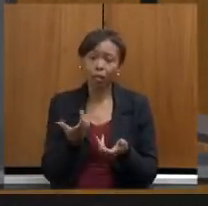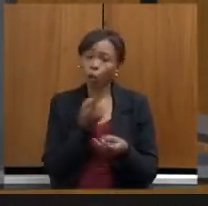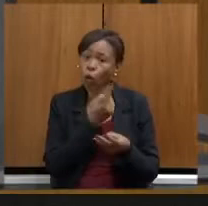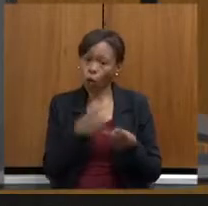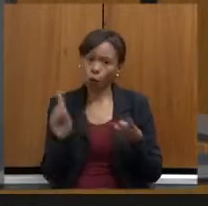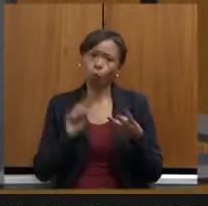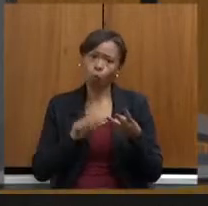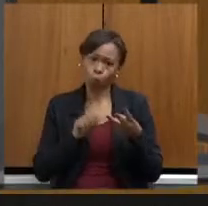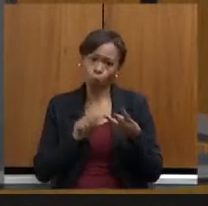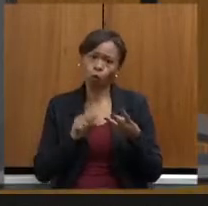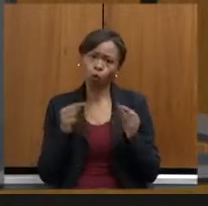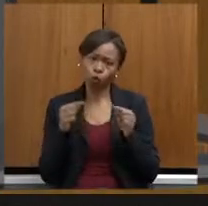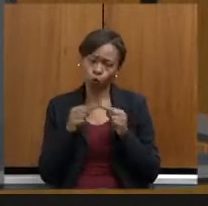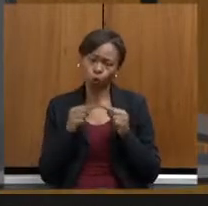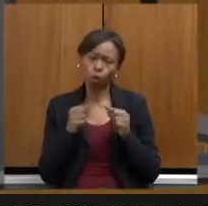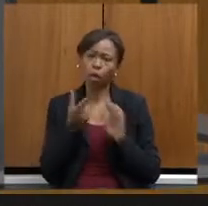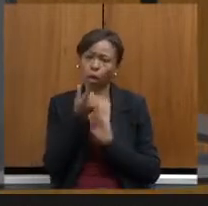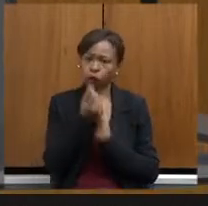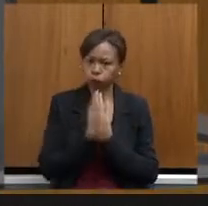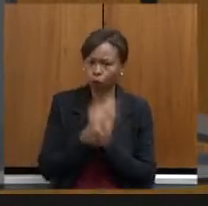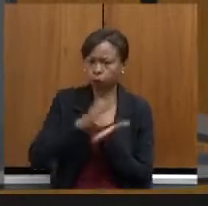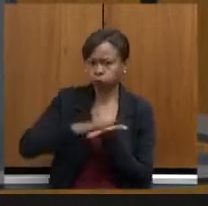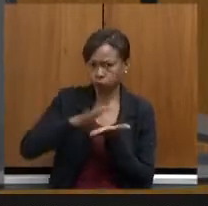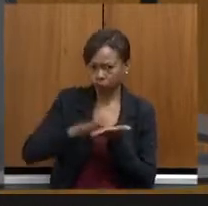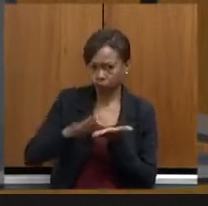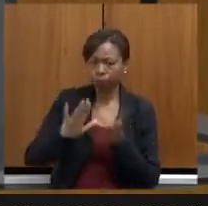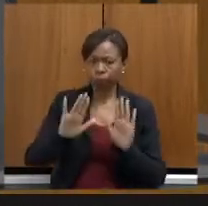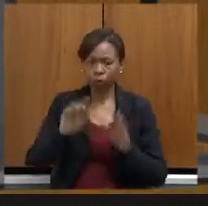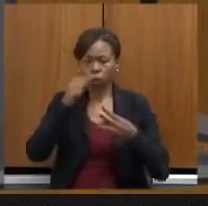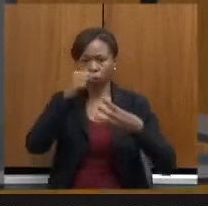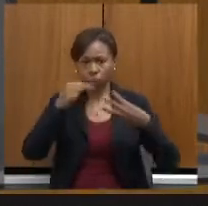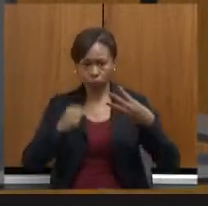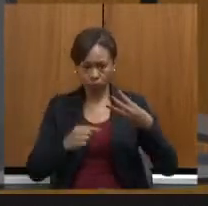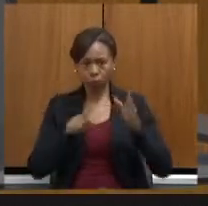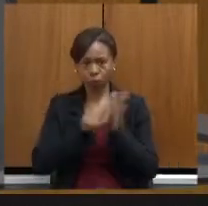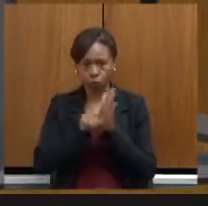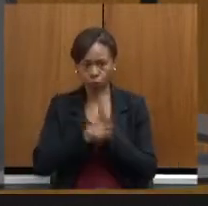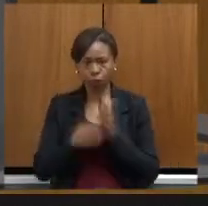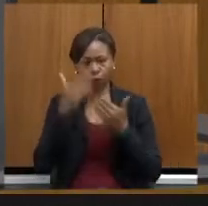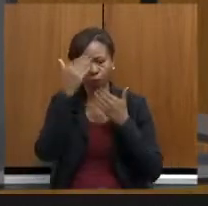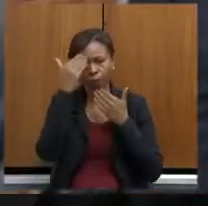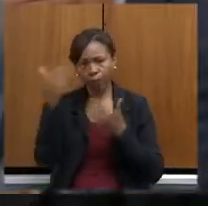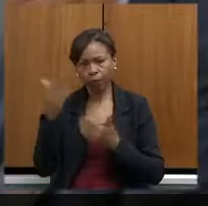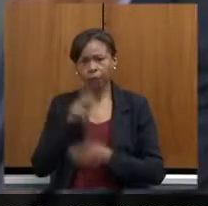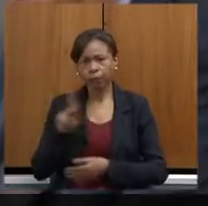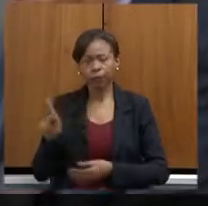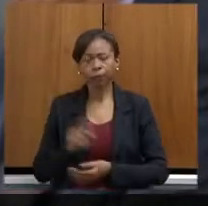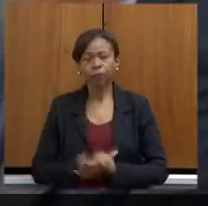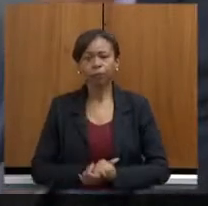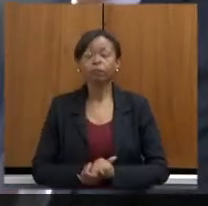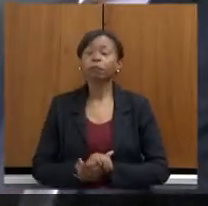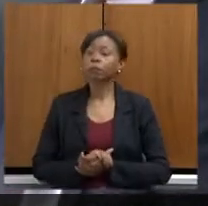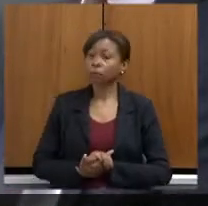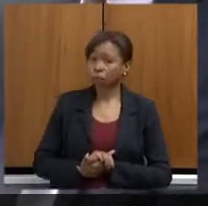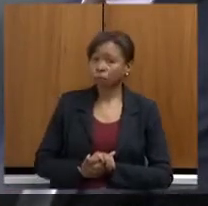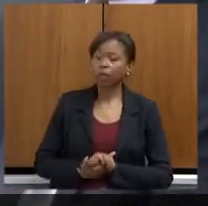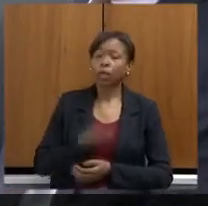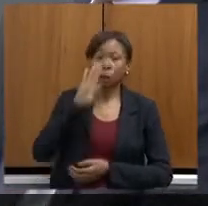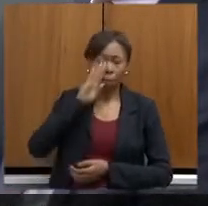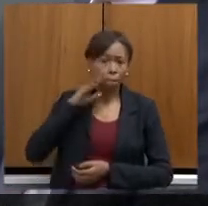última questão relacionada à execução do orçamento são essas as minhas considerações brigada Presidente gripada